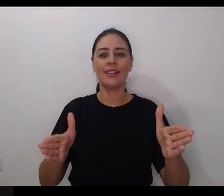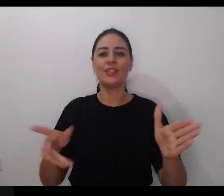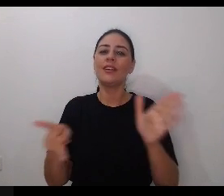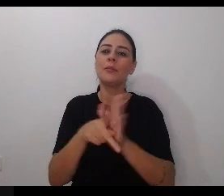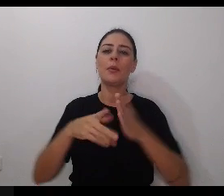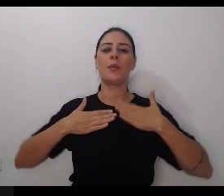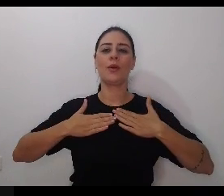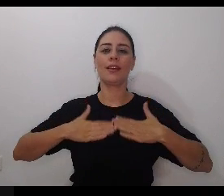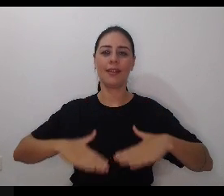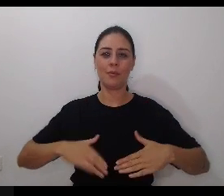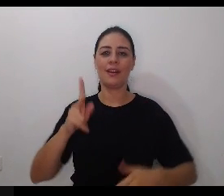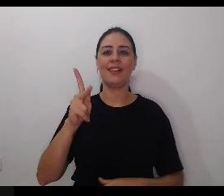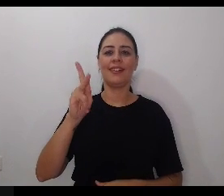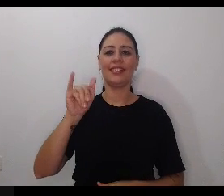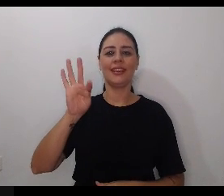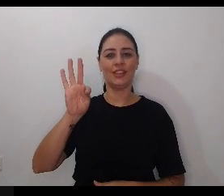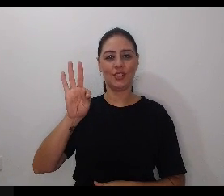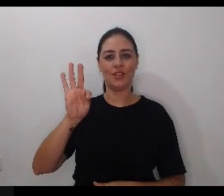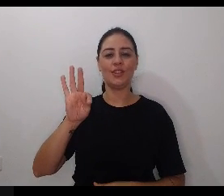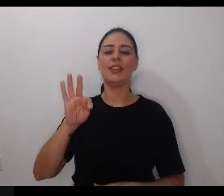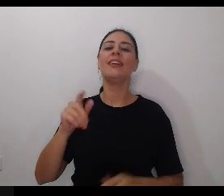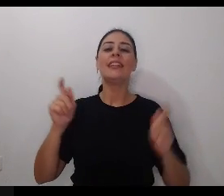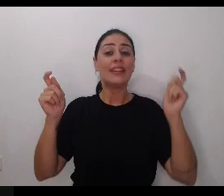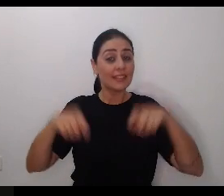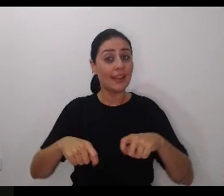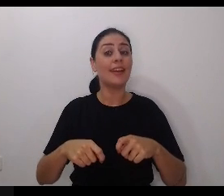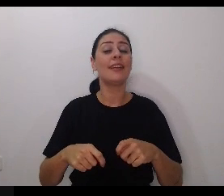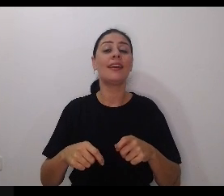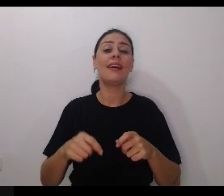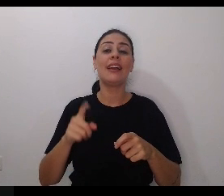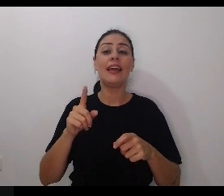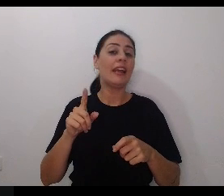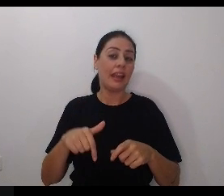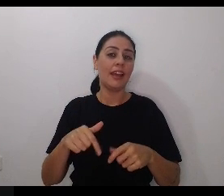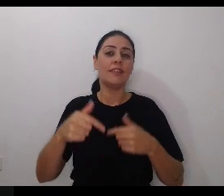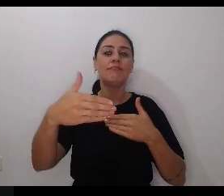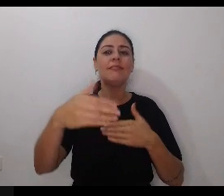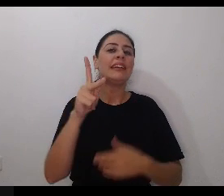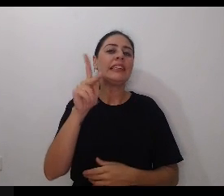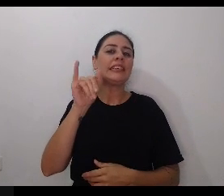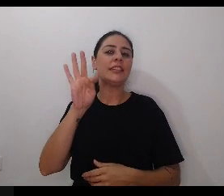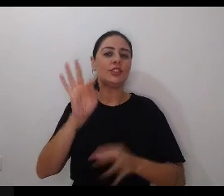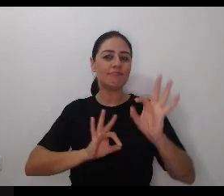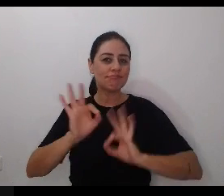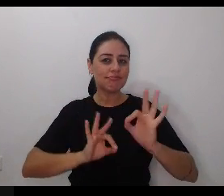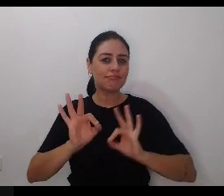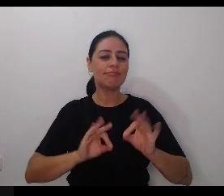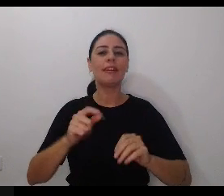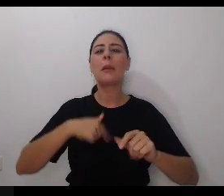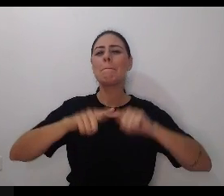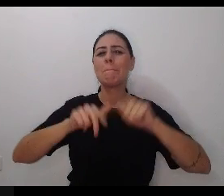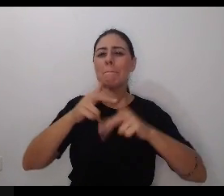A gente gosta também de trabalhar com esse recurso da caixa da calma ou do kit da calma. Então,